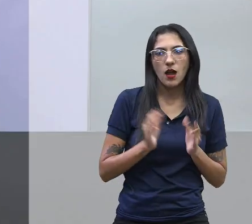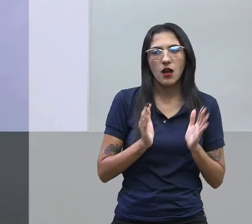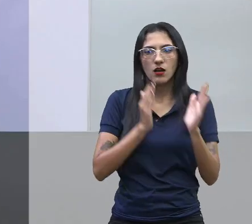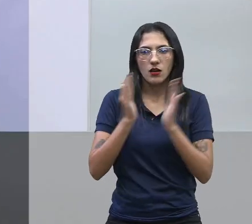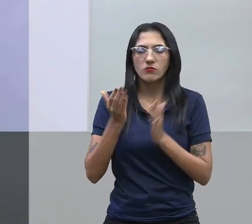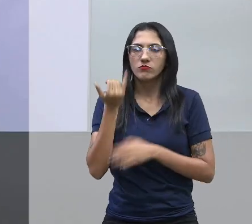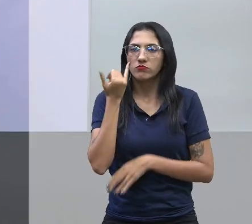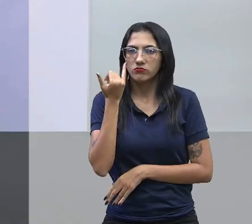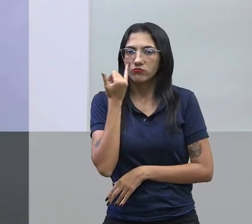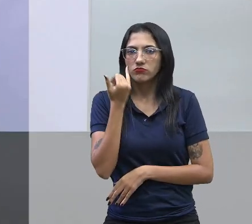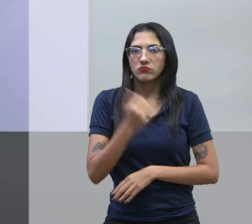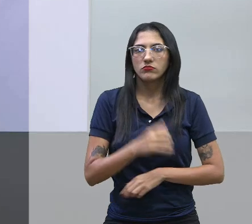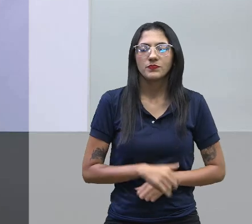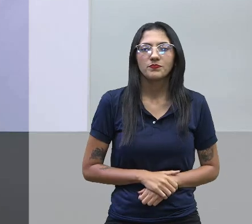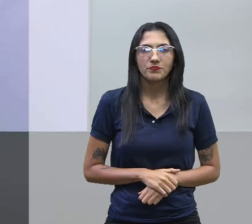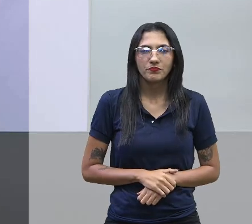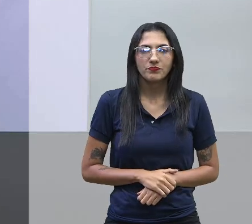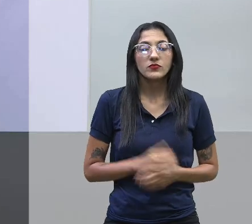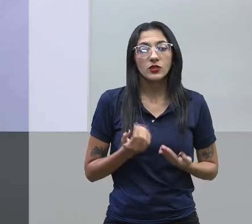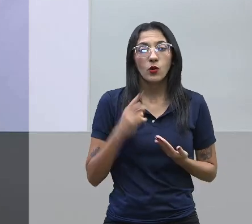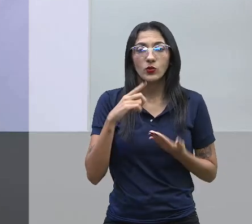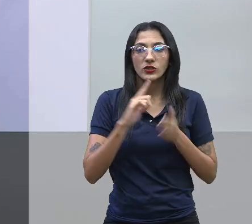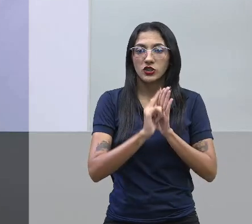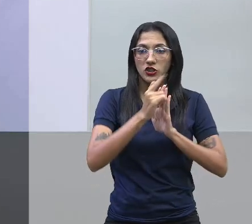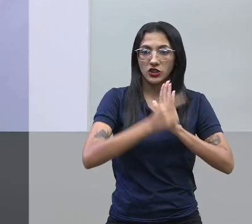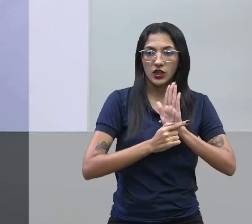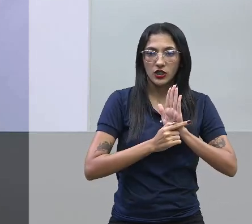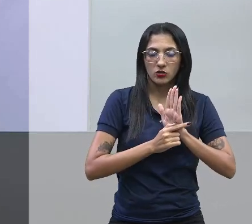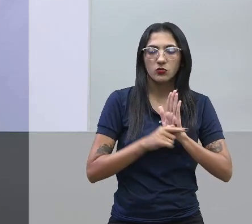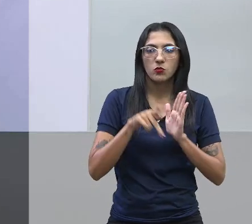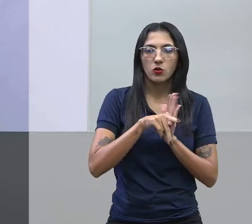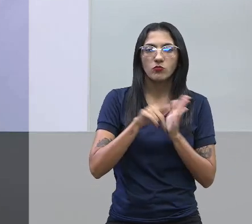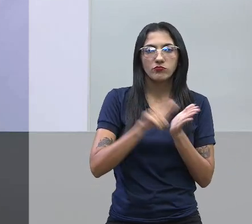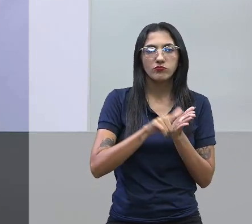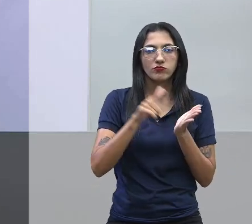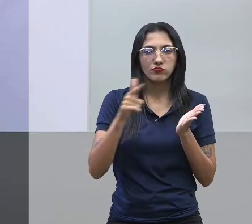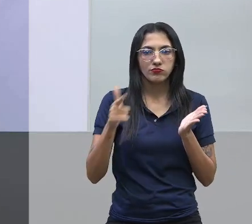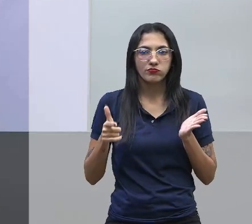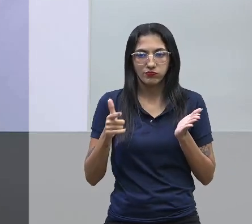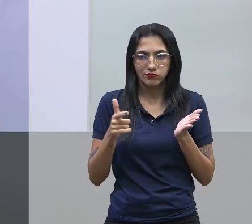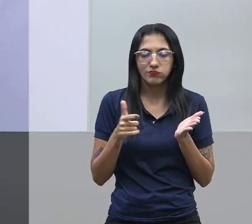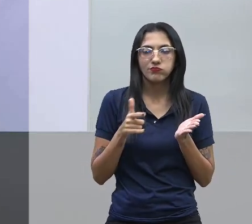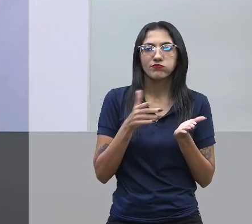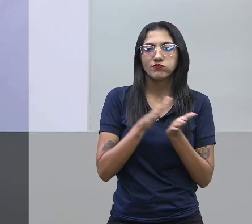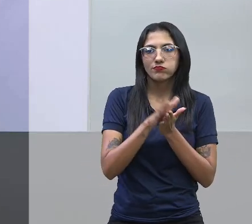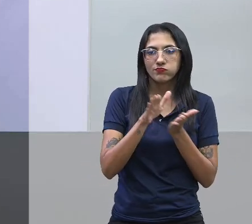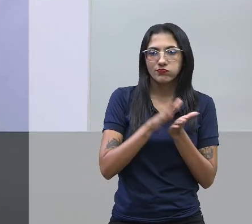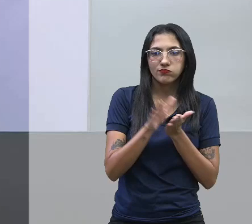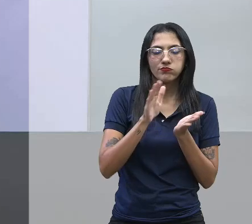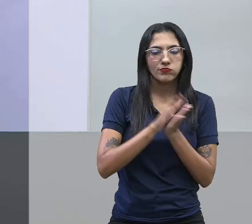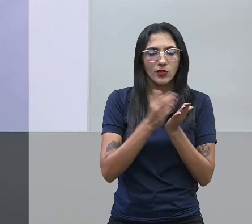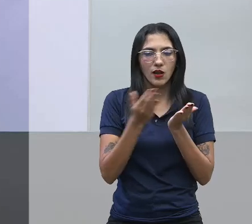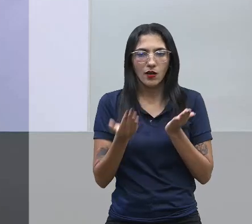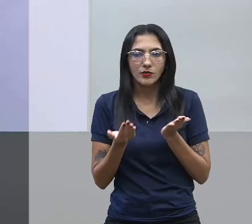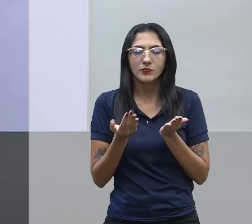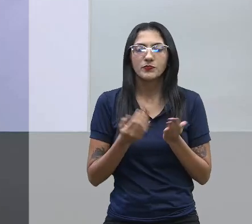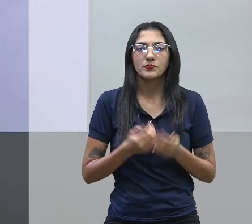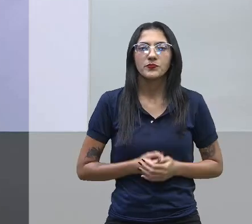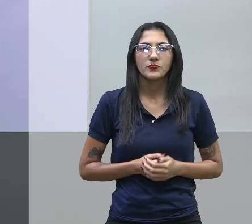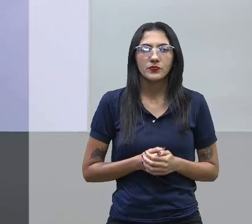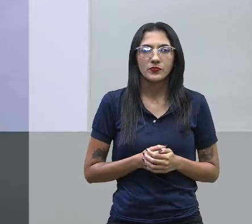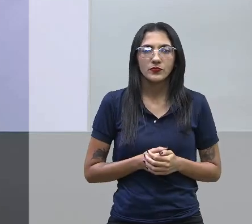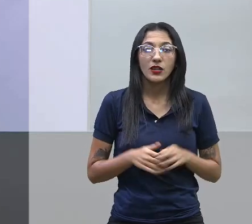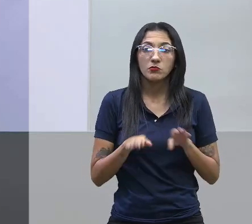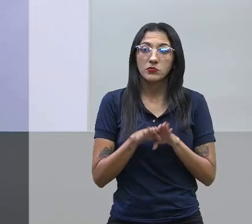notícia. Então, nós temos esse gênero jornalístico, então são jornais, revistas, nós vamos encontrar